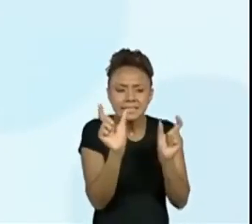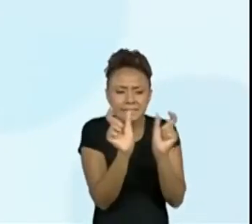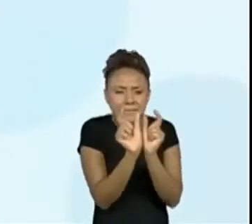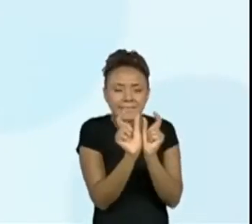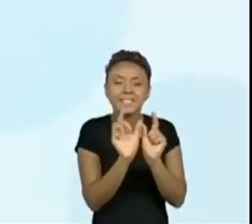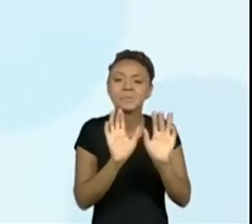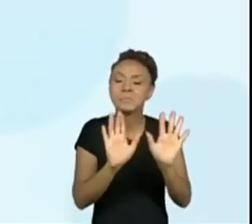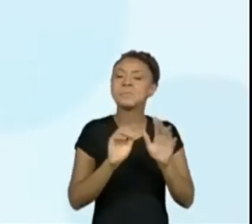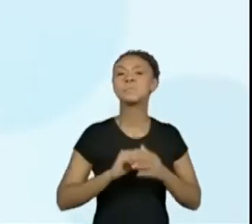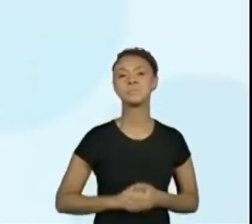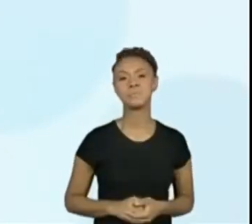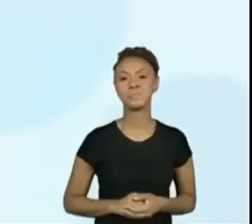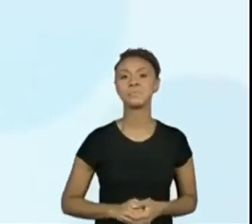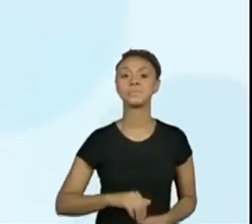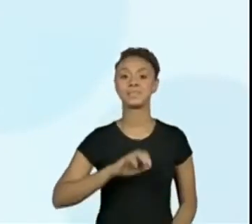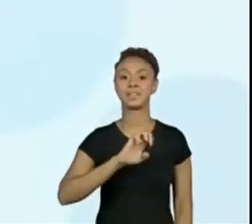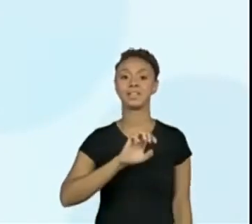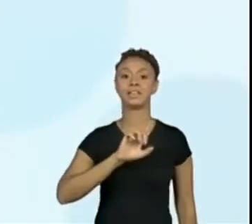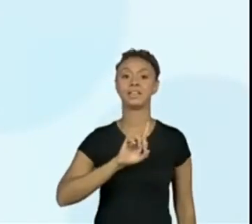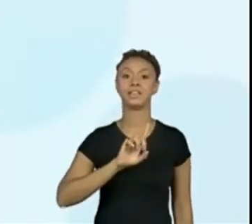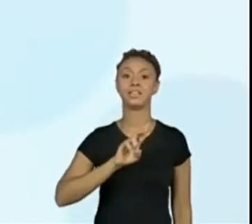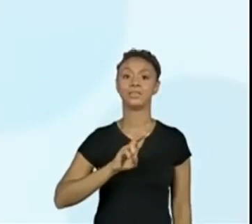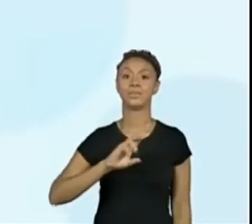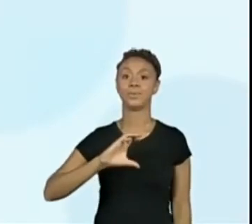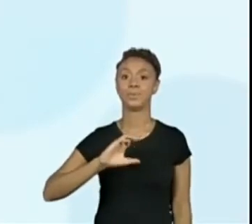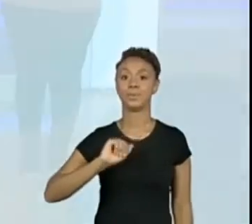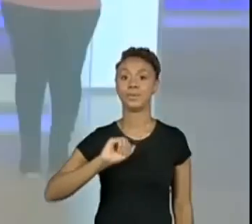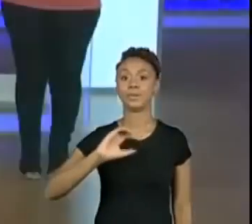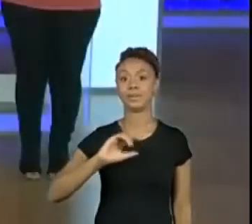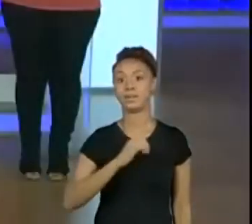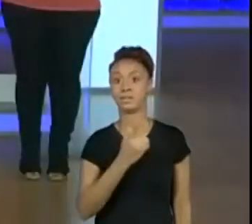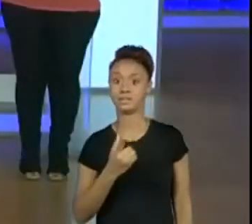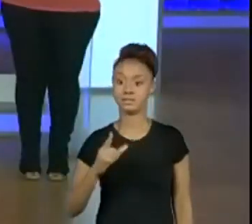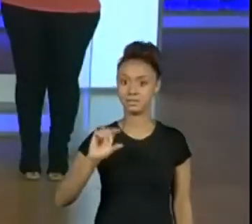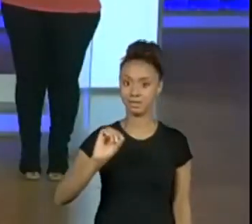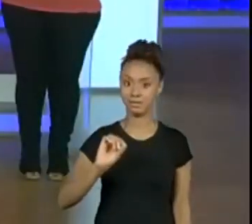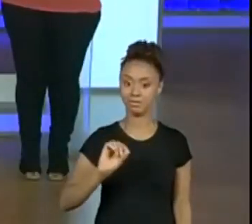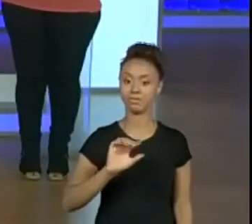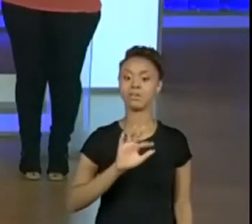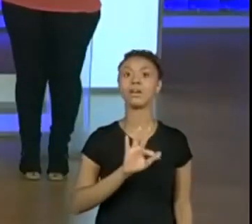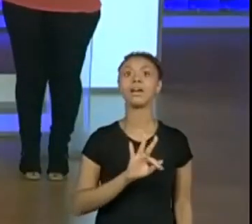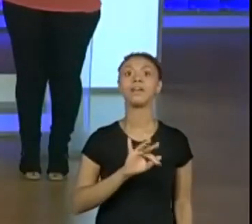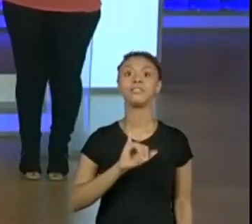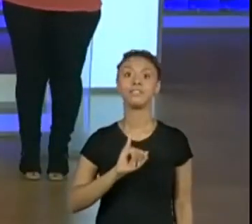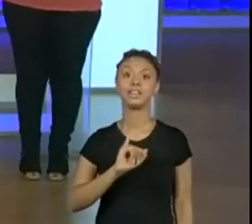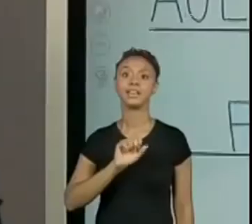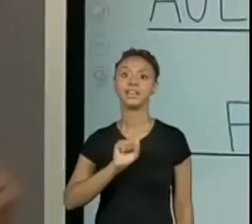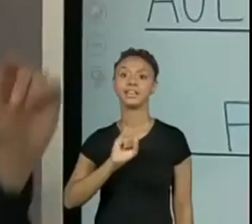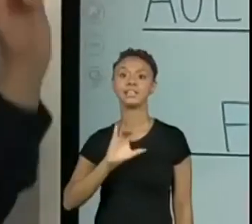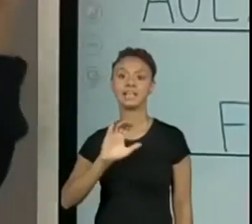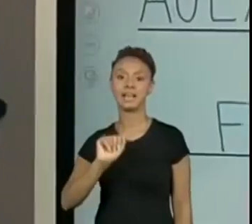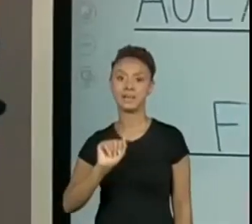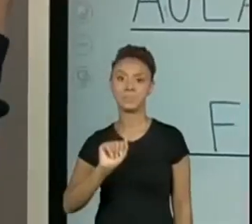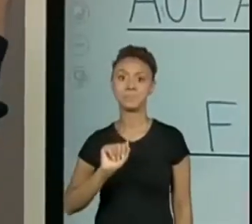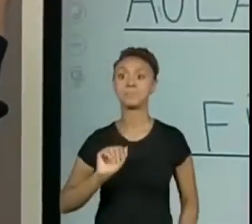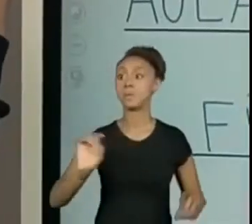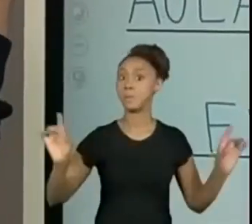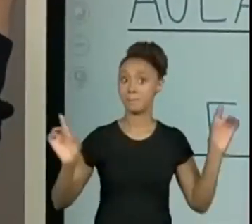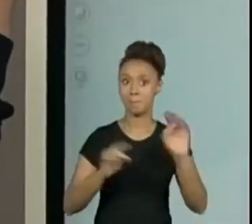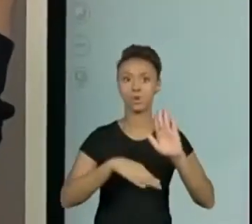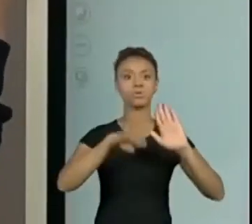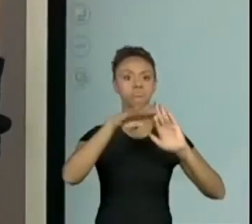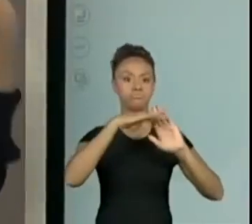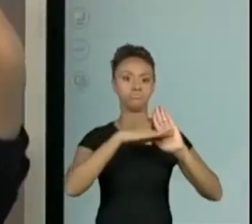de educação física. Muito bem. Então, a gente conseguiu completar a nossa lista de preferências. Agora, para